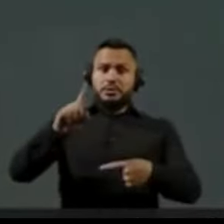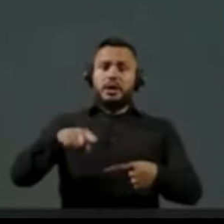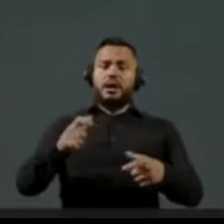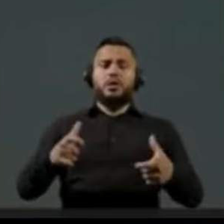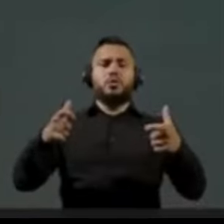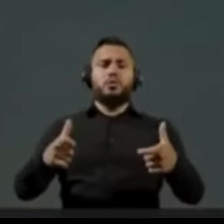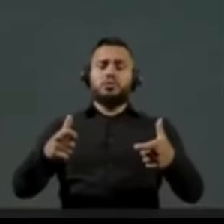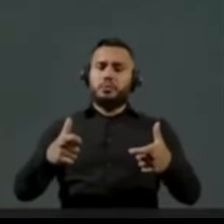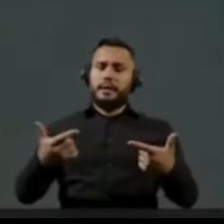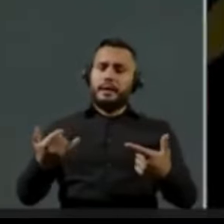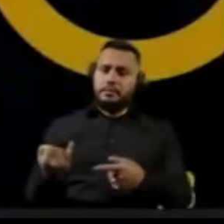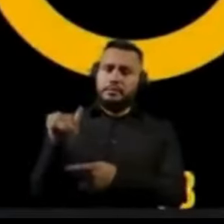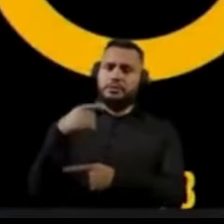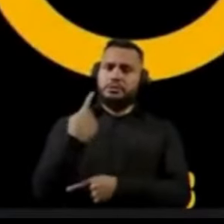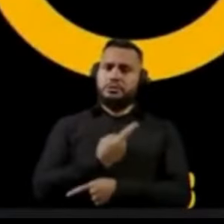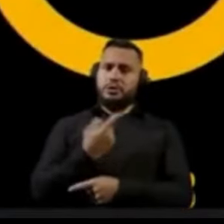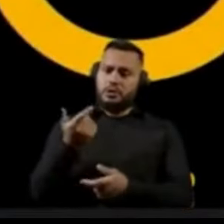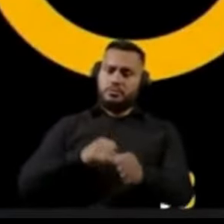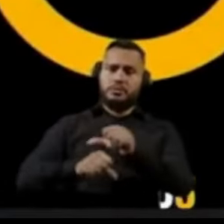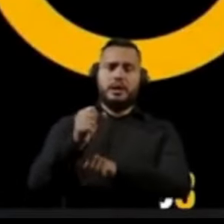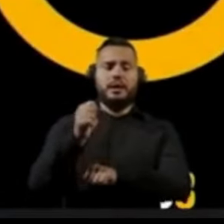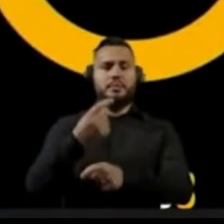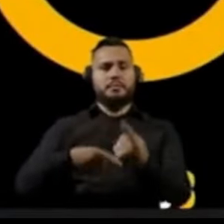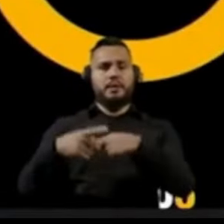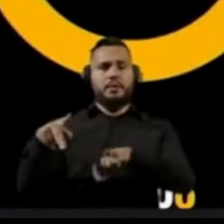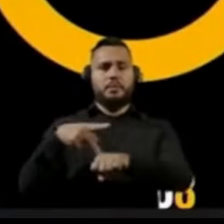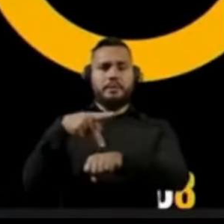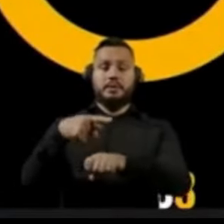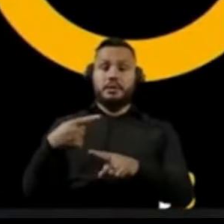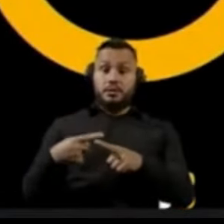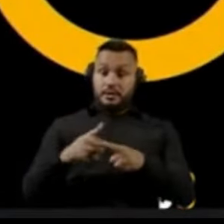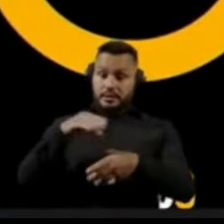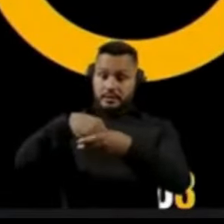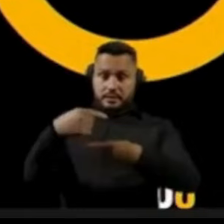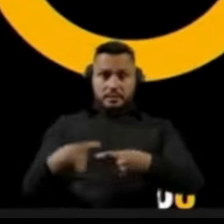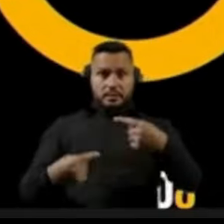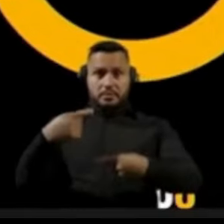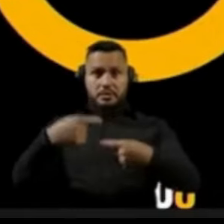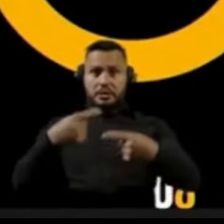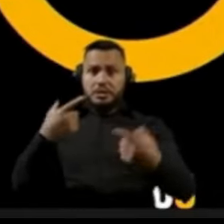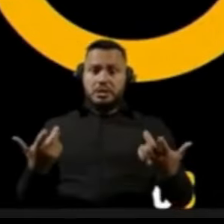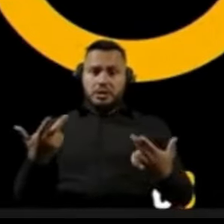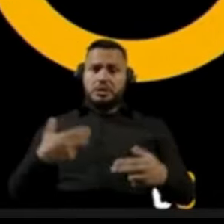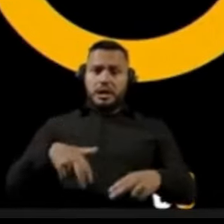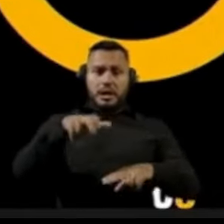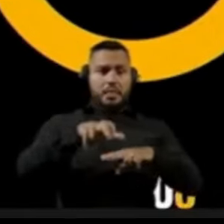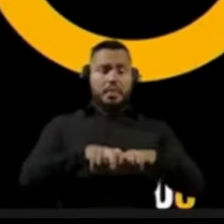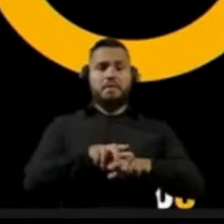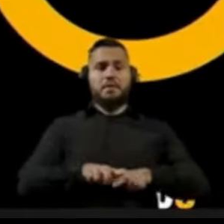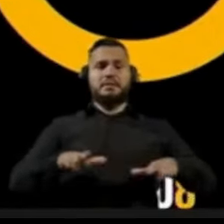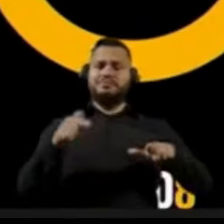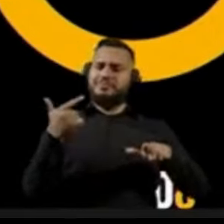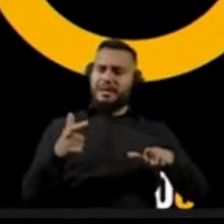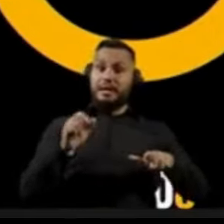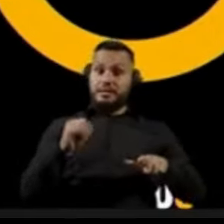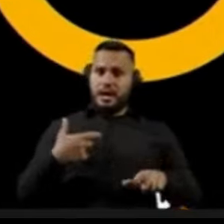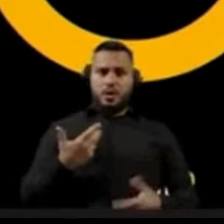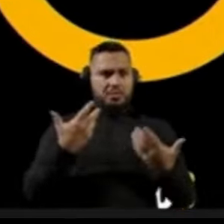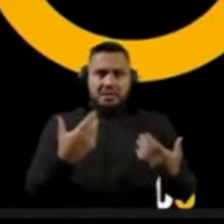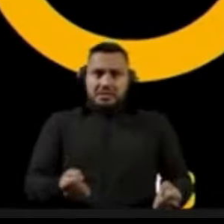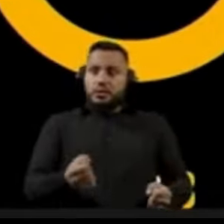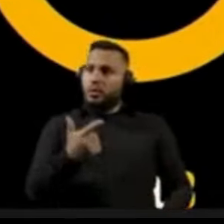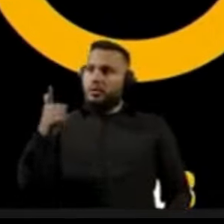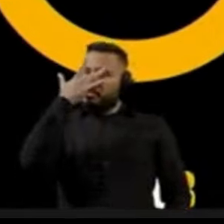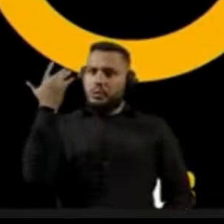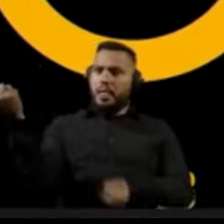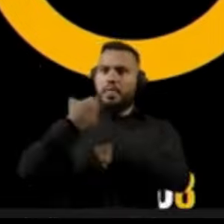meio para a gente mudar o país. Até porque não existe cadeira vazia na política. Se a Caroline não ocupar, pode ser outra pessoa que pense